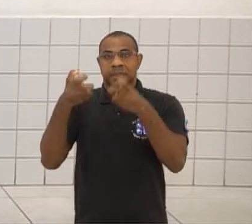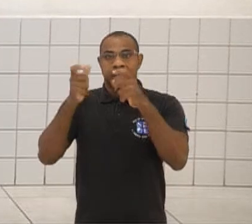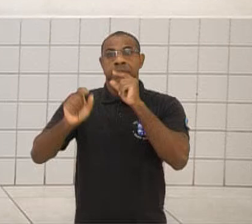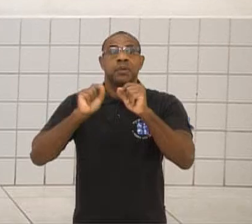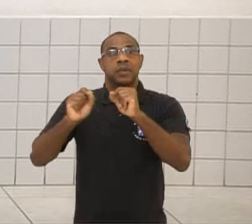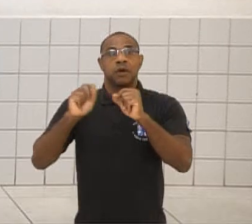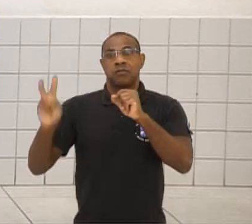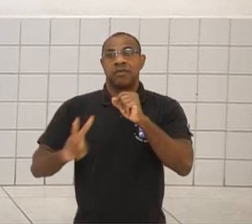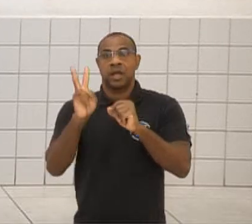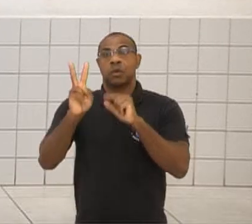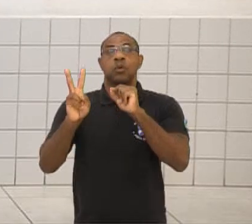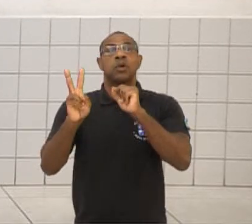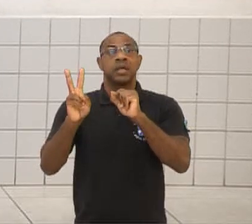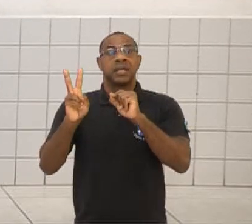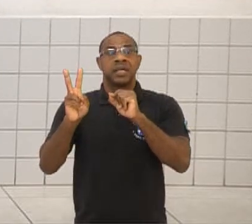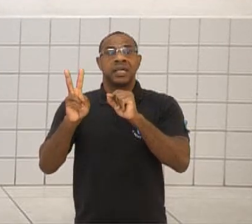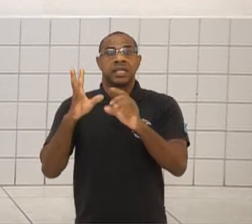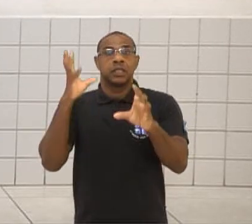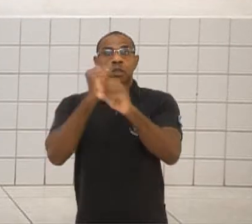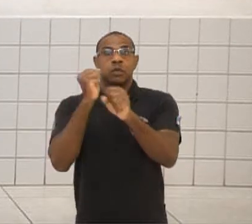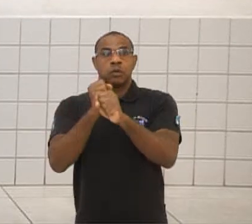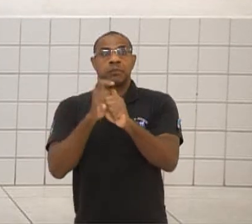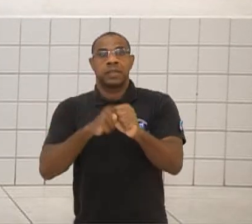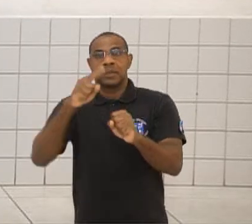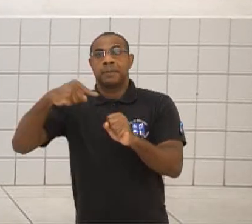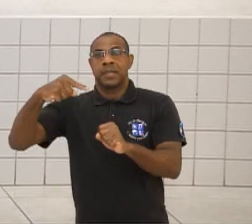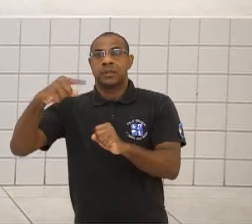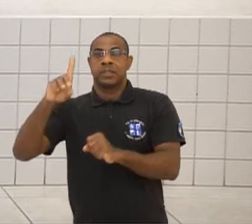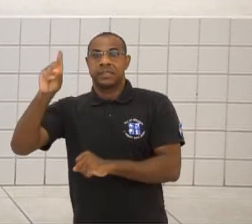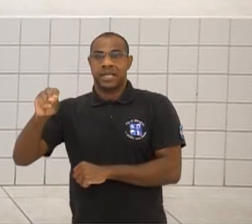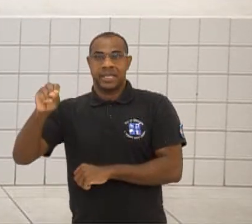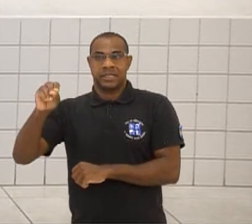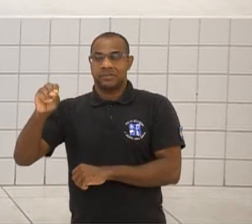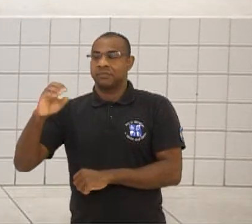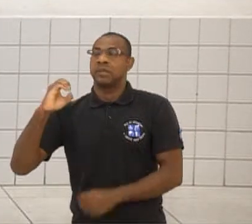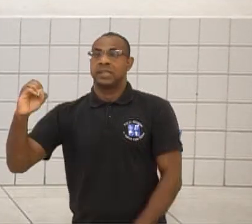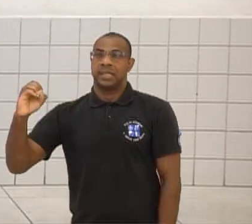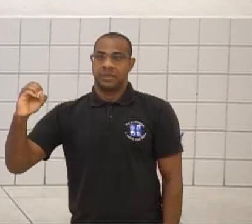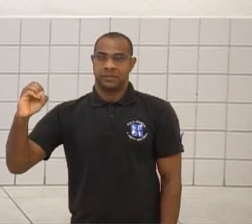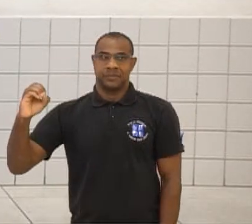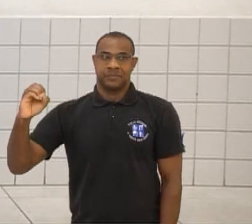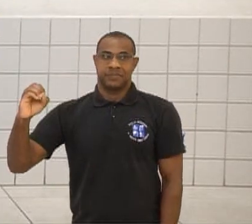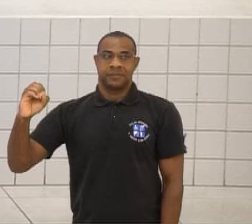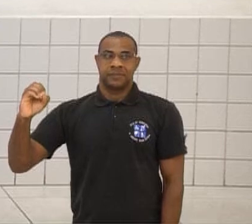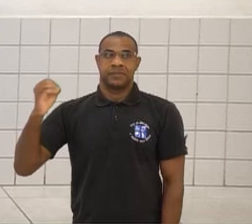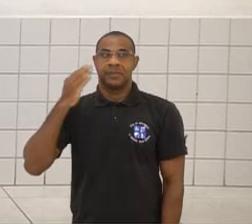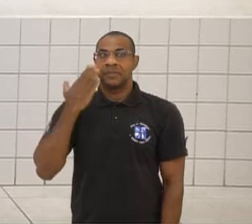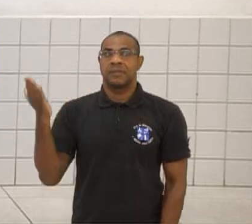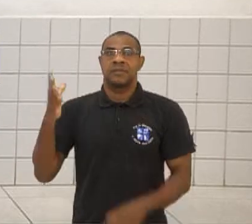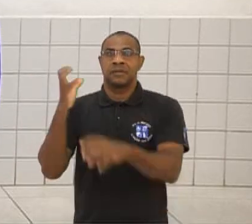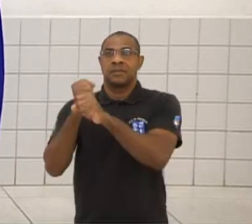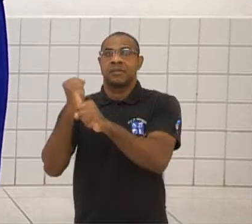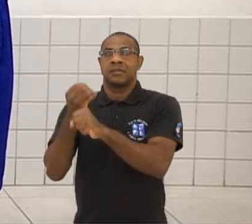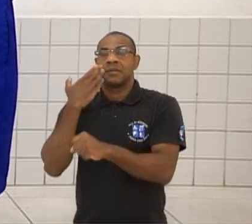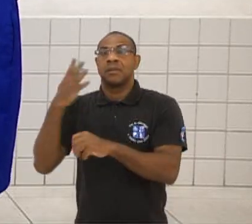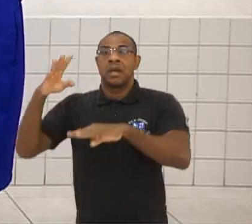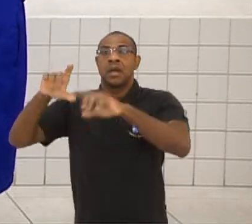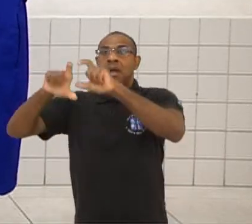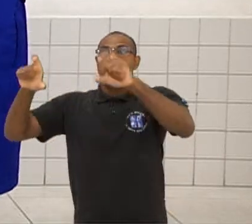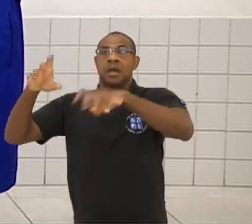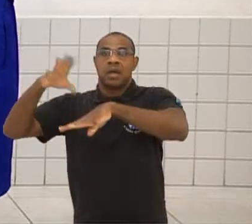O valor que somado a -10 fecha 0, tá ok? Então, fazendo a continha ali, uma